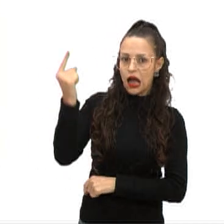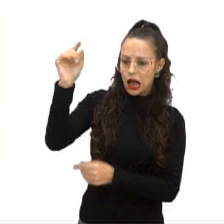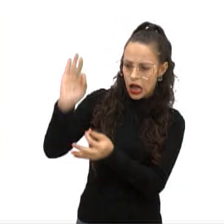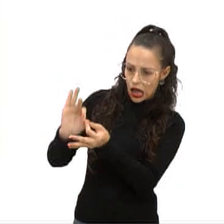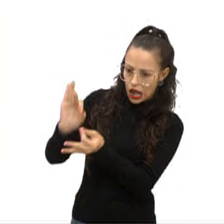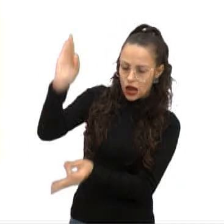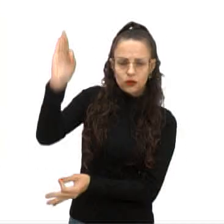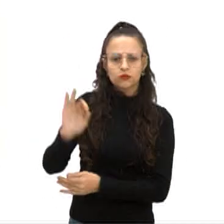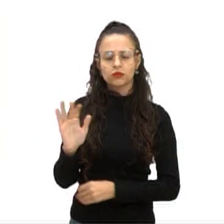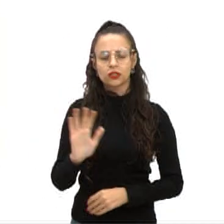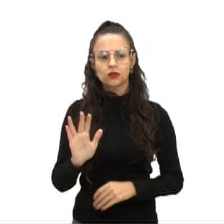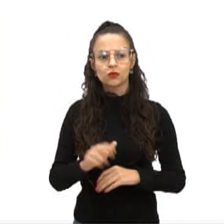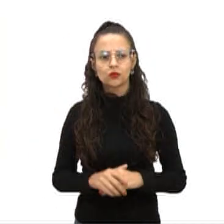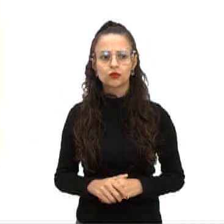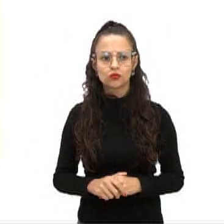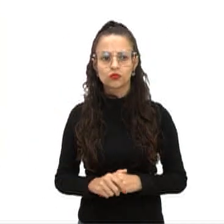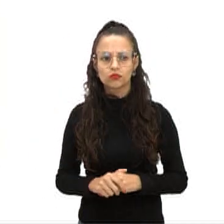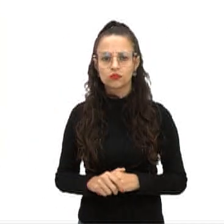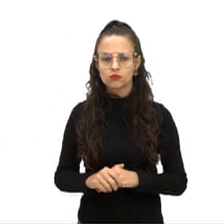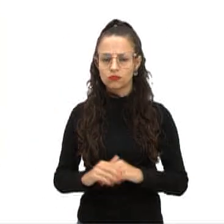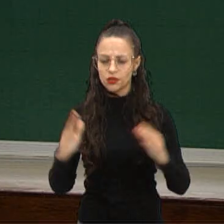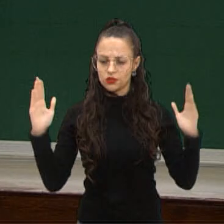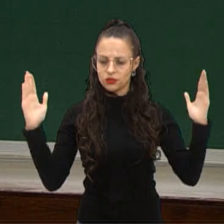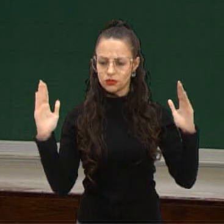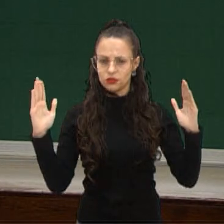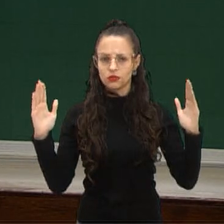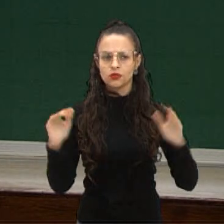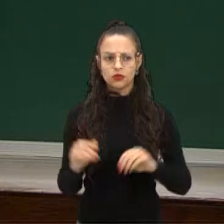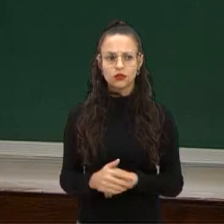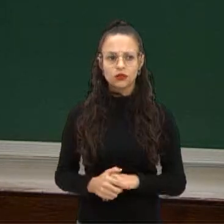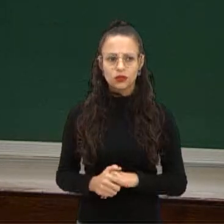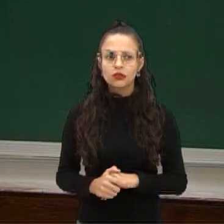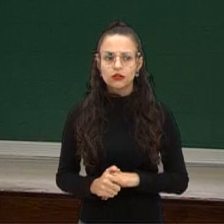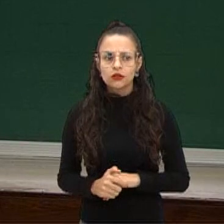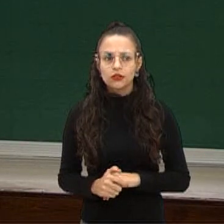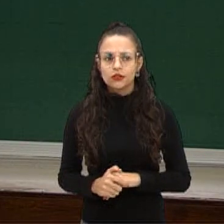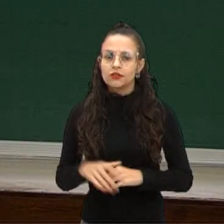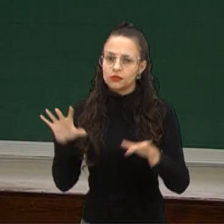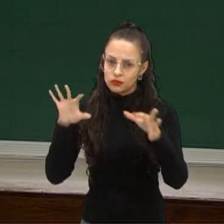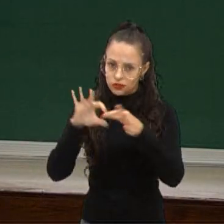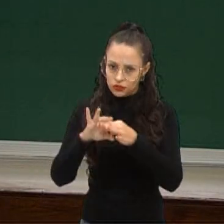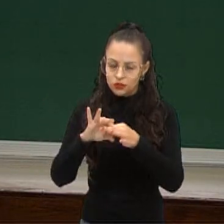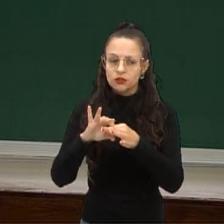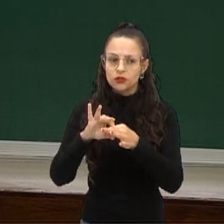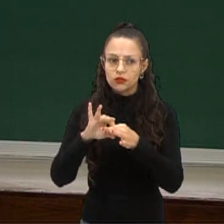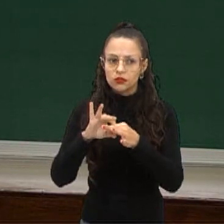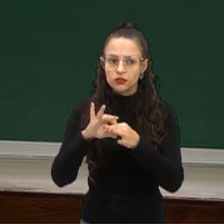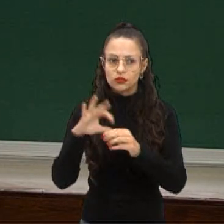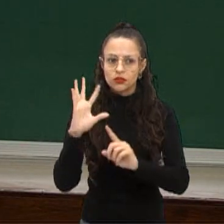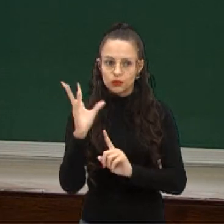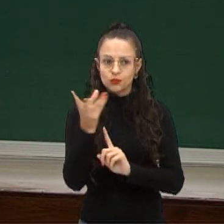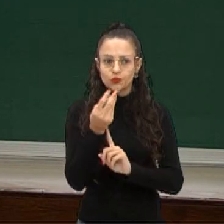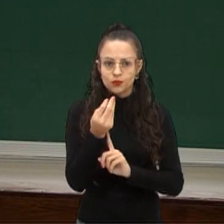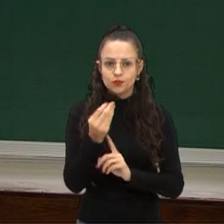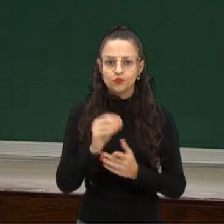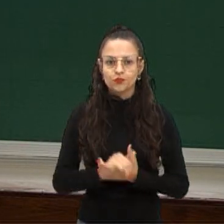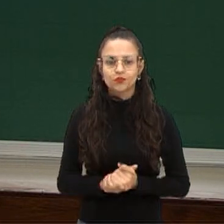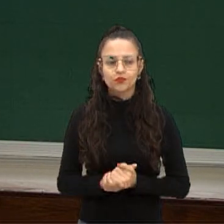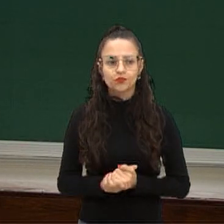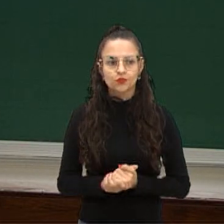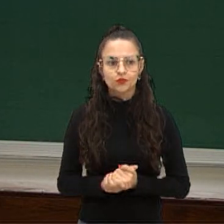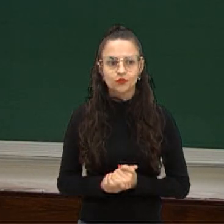Como a gente vai ver mais para frente, ela é mais achatada dentro da concepção românica. A Torre de Pisa lá atrás,